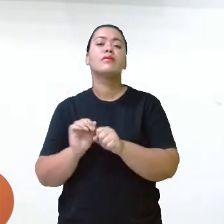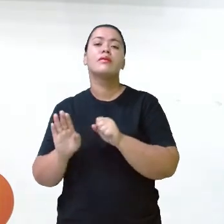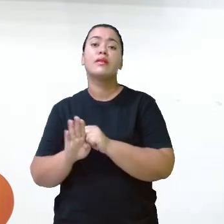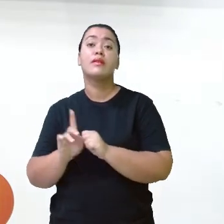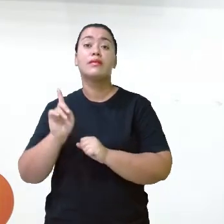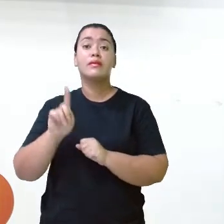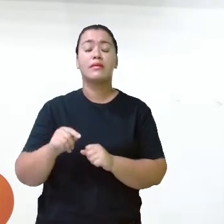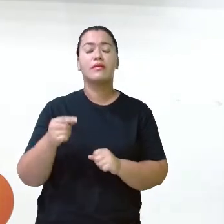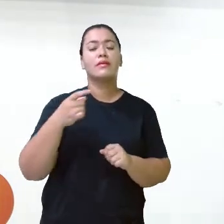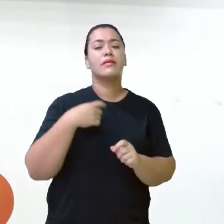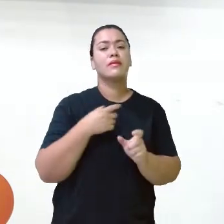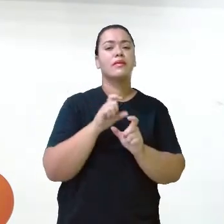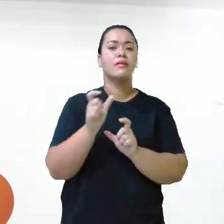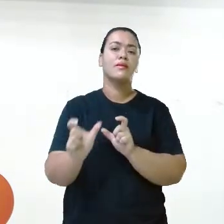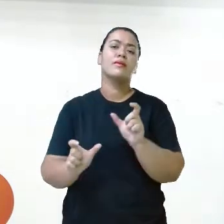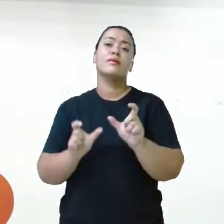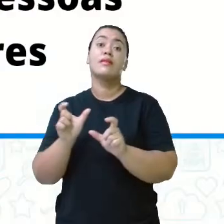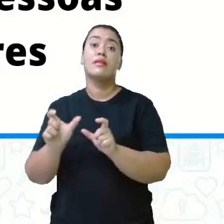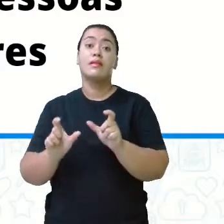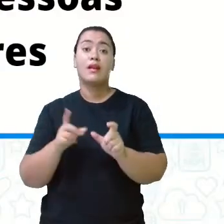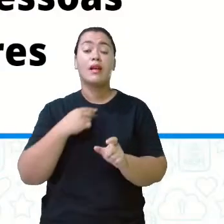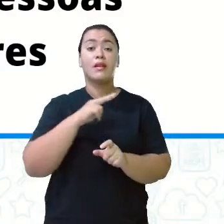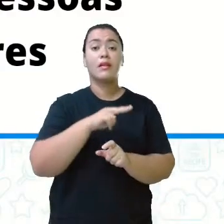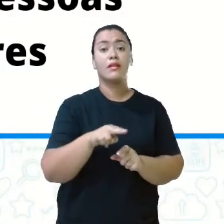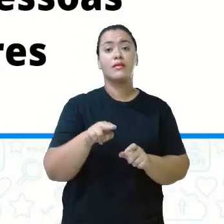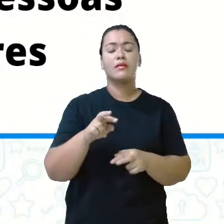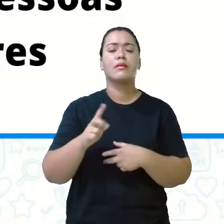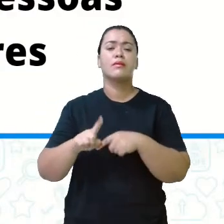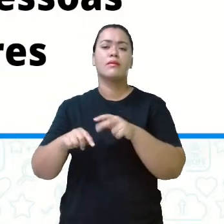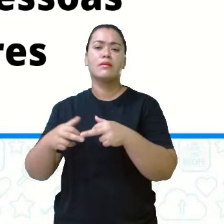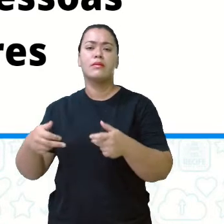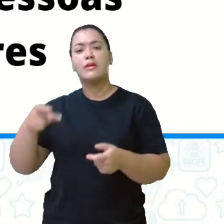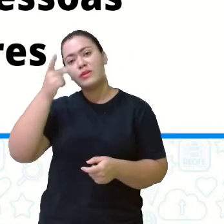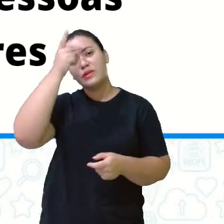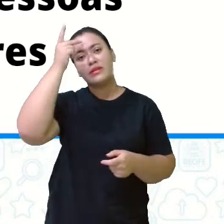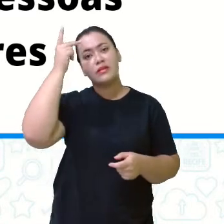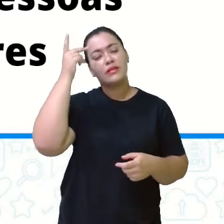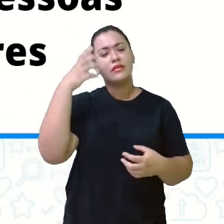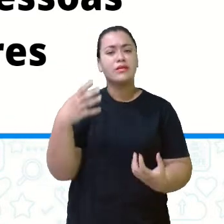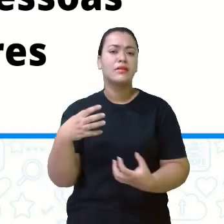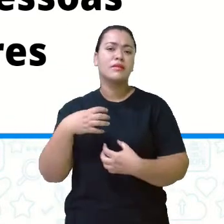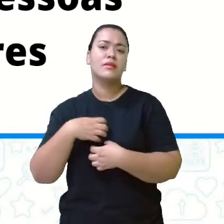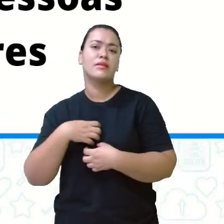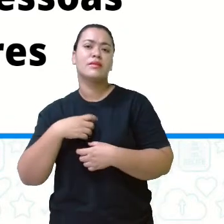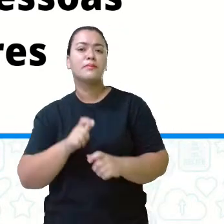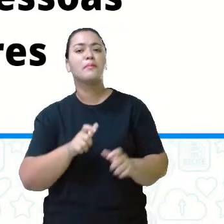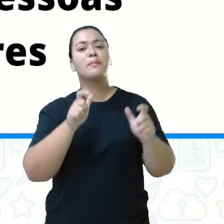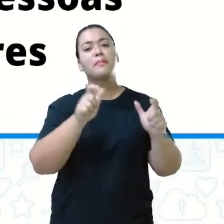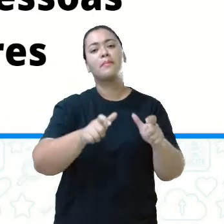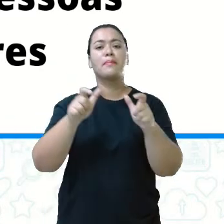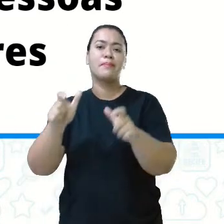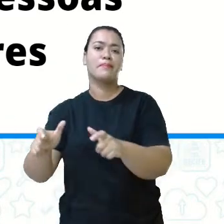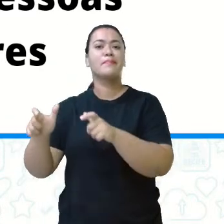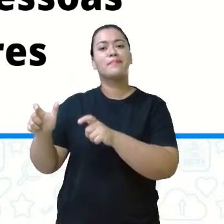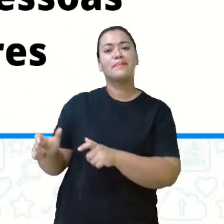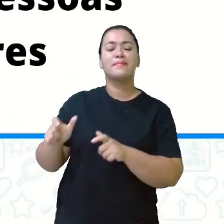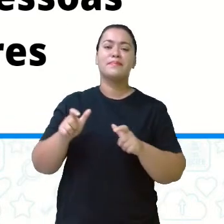Substantivo é a classe variável que nomeia objetos, pessoas, sentimentos,